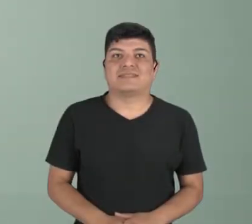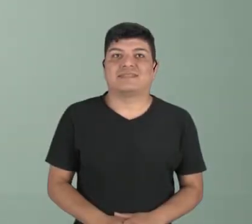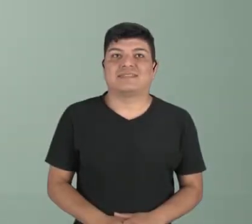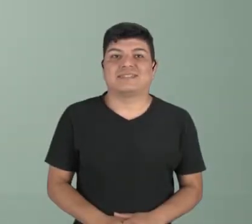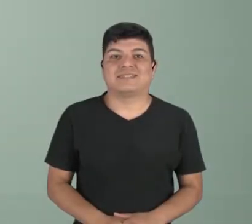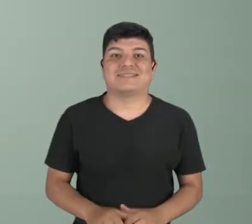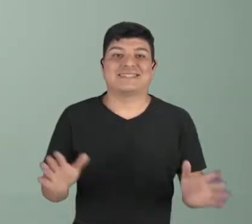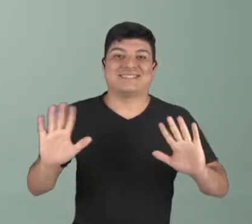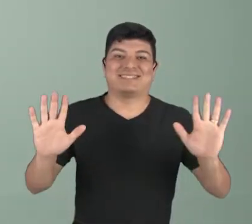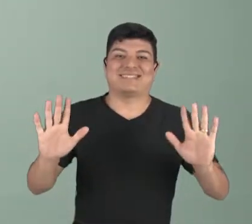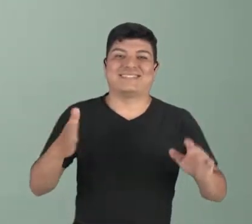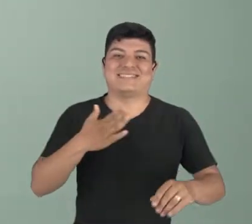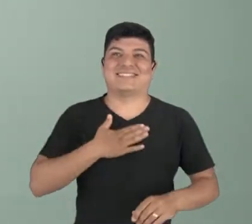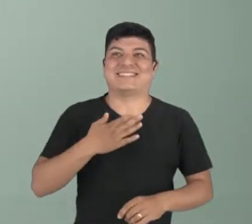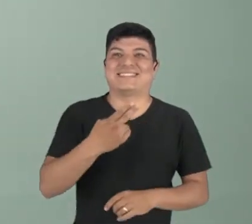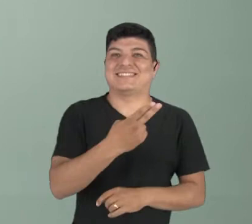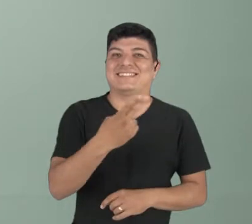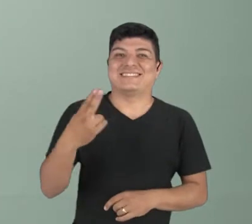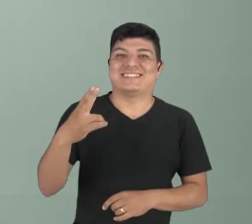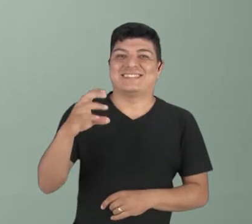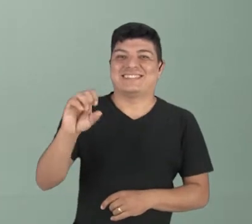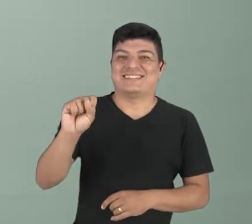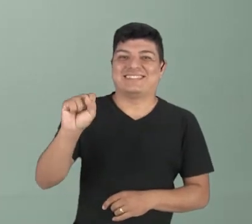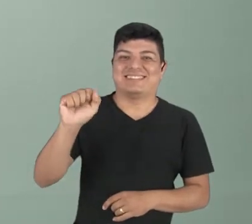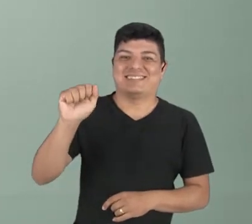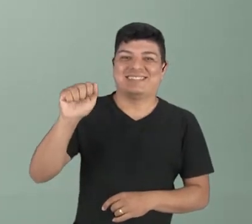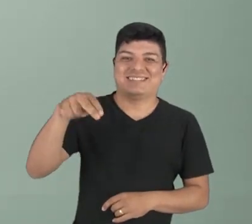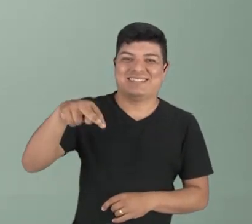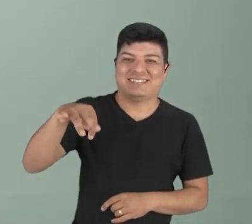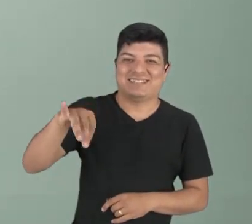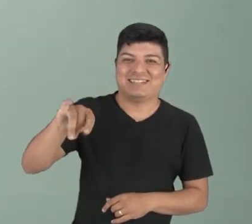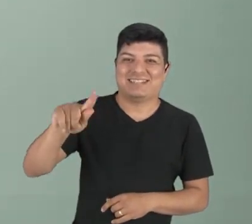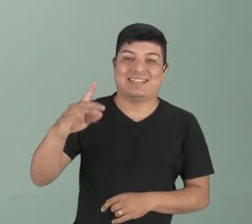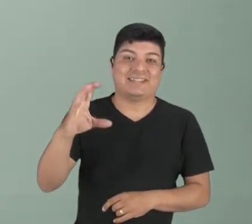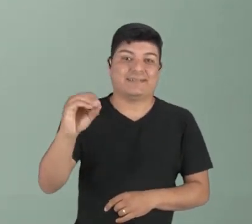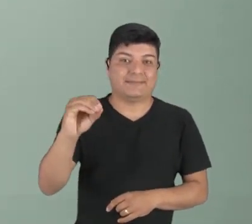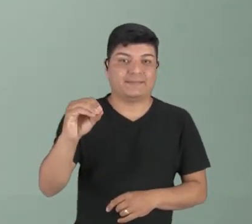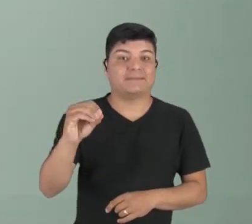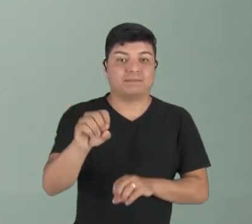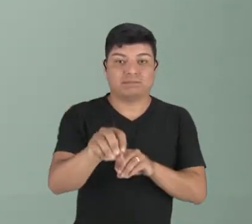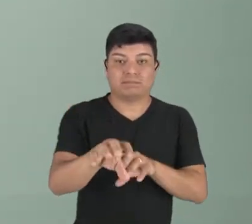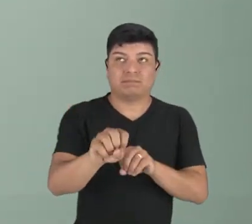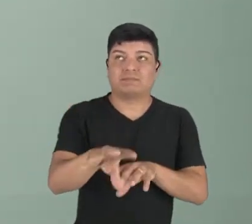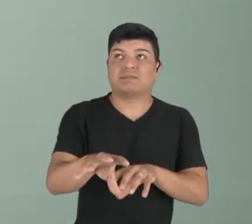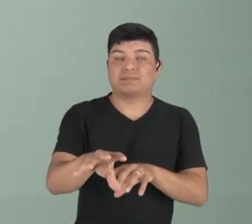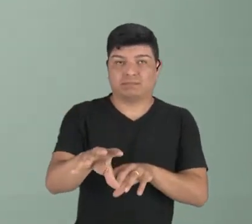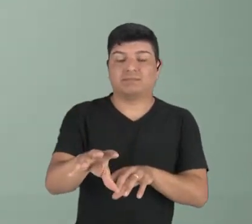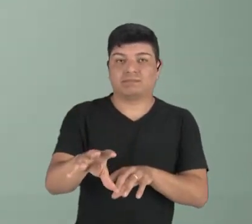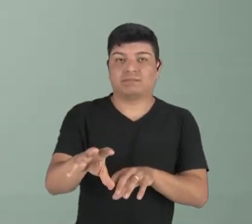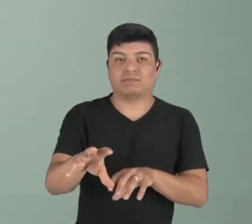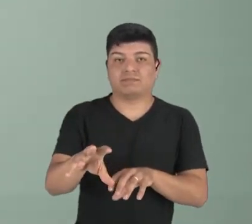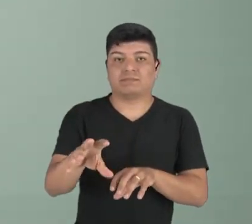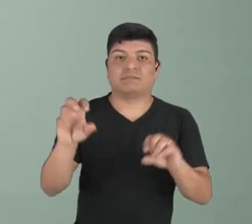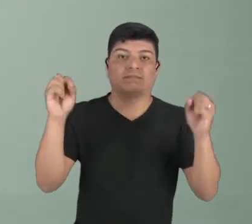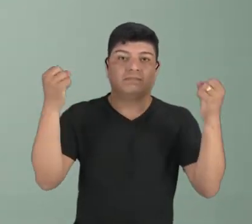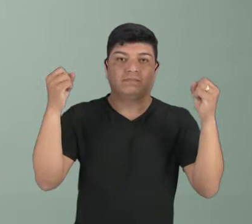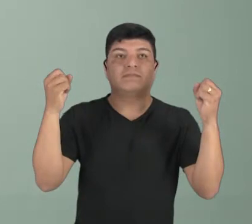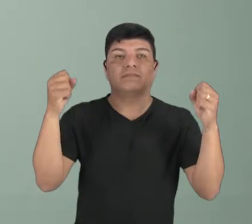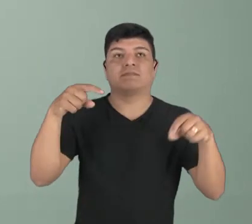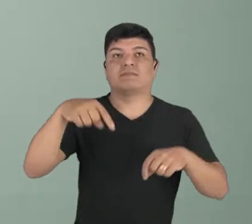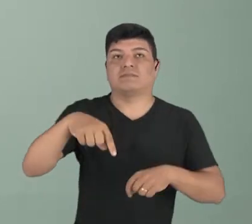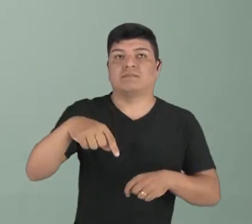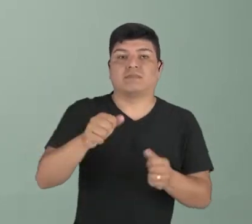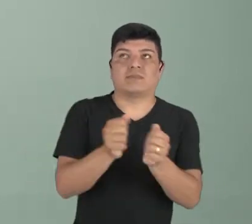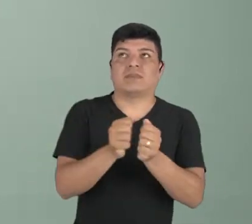Olá, galerinha. Aqui quem fala é o professor Santiago, ministro aula de Educação Física na rede pública de ensino. Irei acompanhar